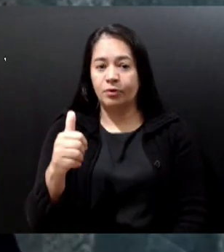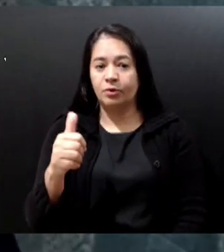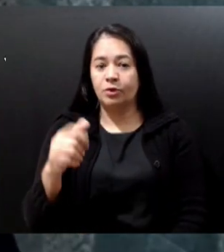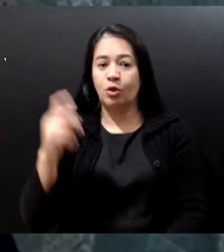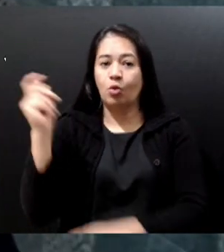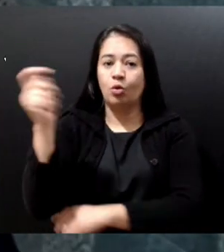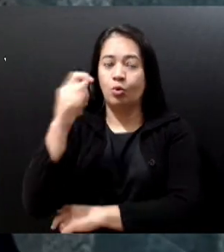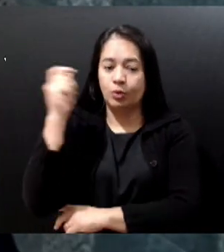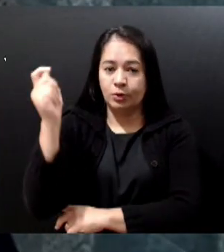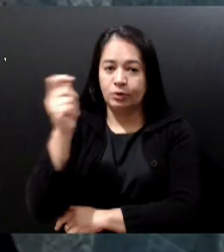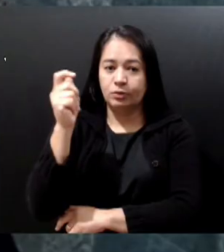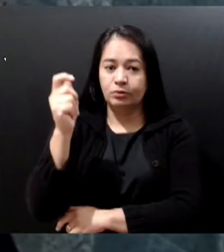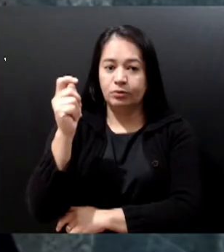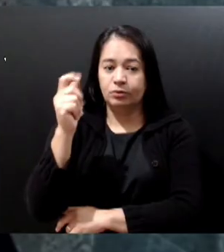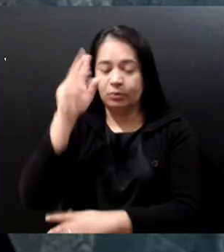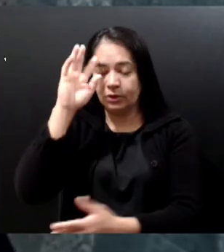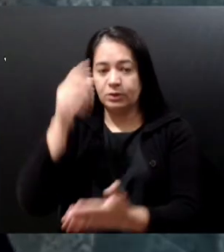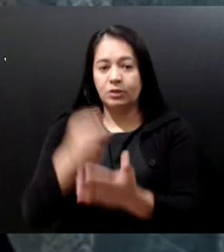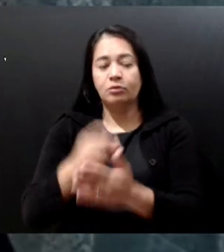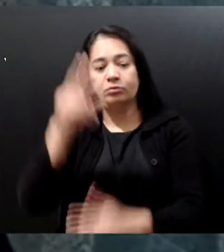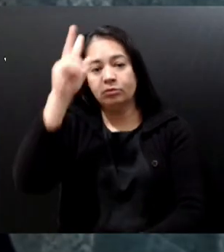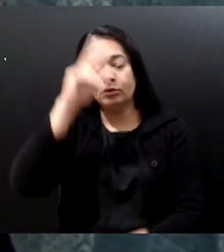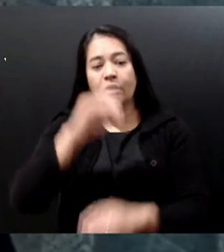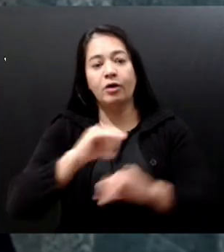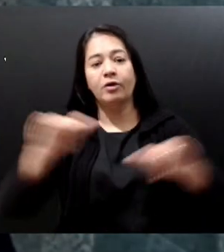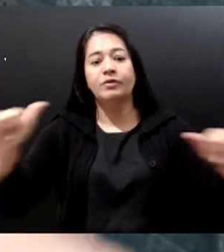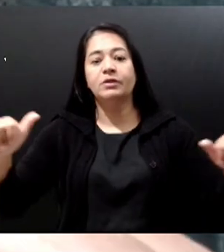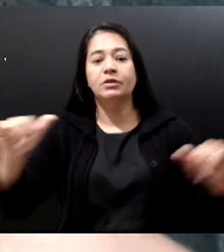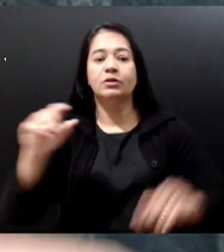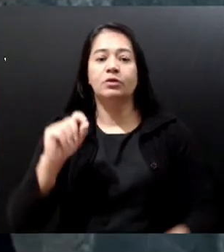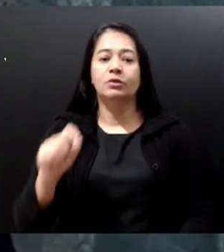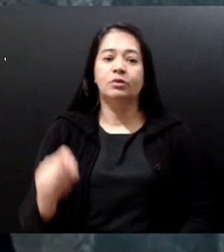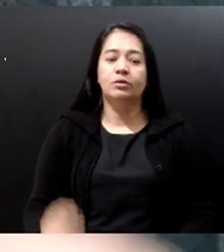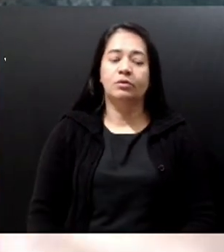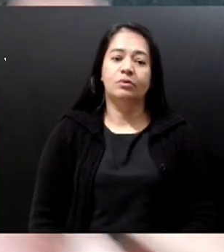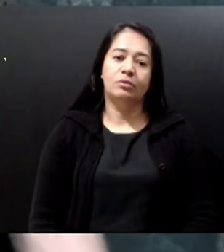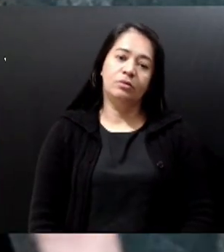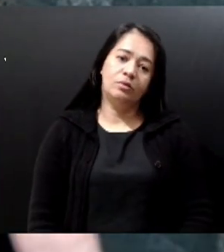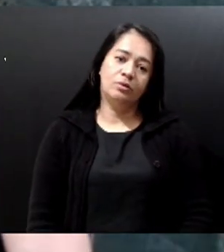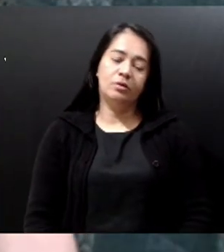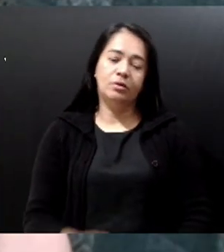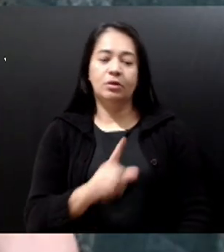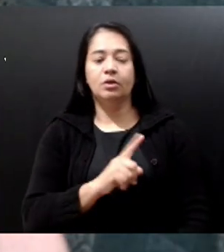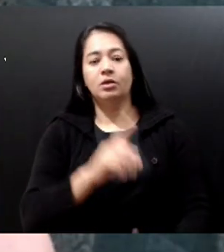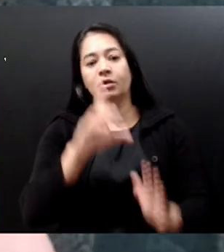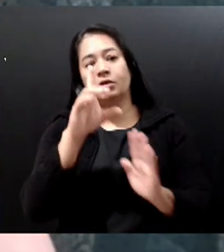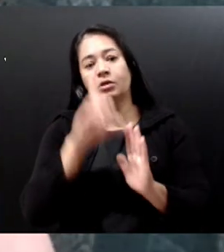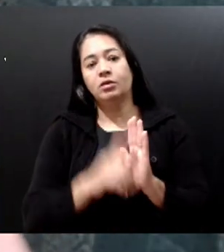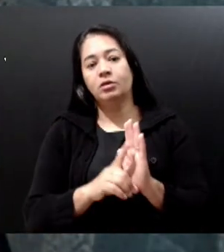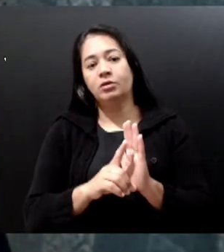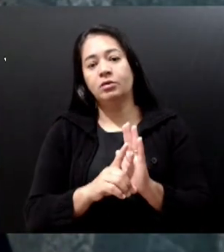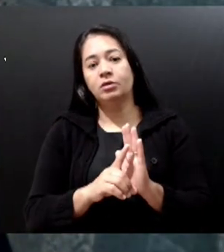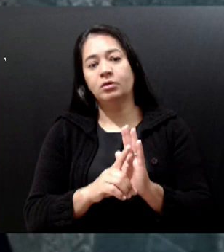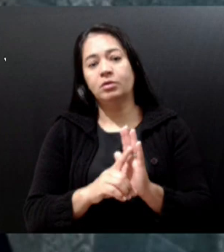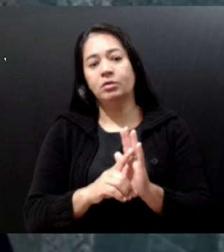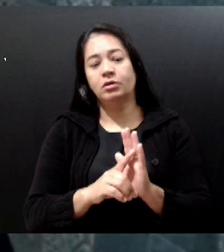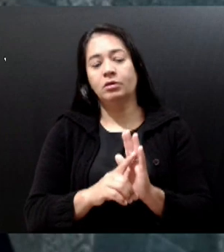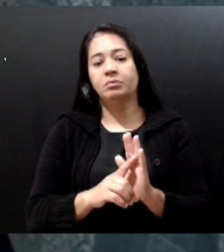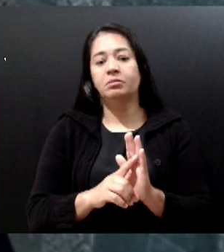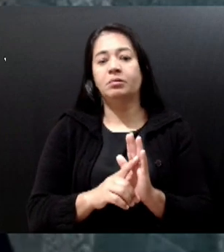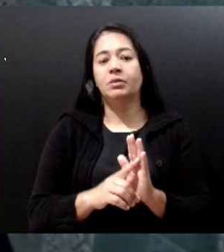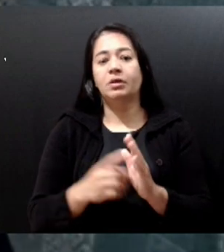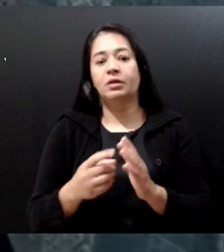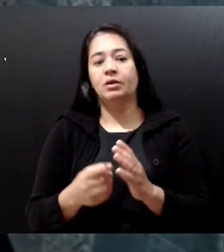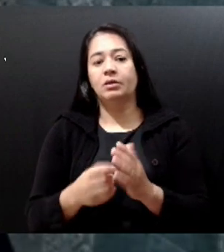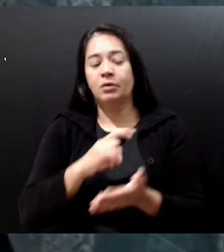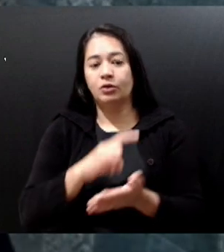que existe direitos para o inventário de uma mãe que estava tirando o companheiro